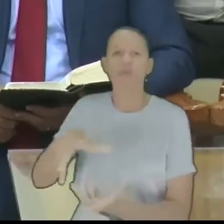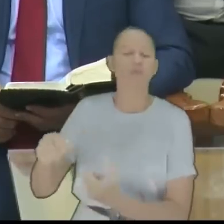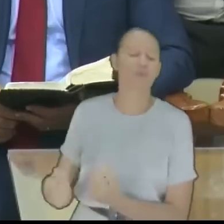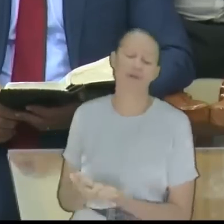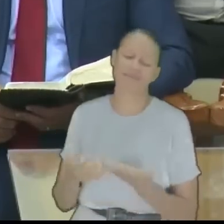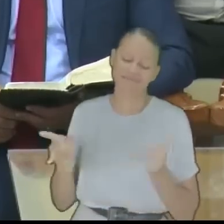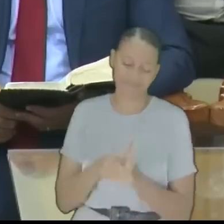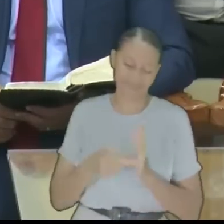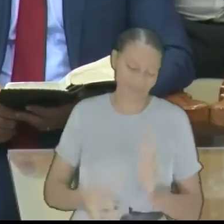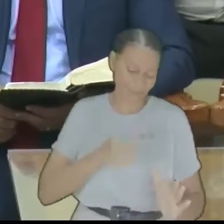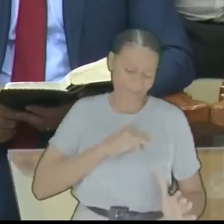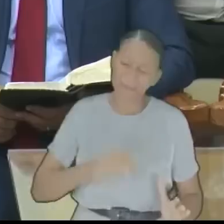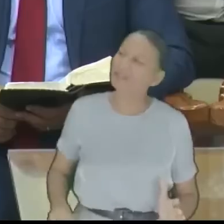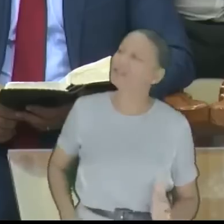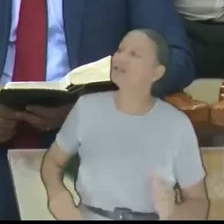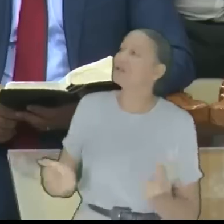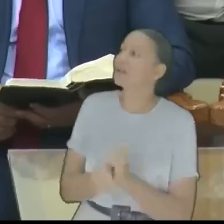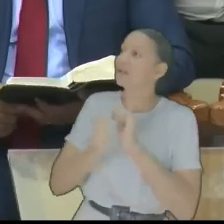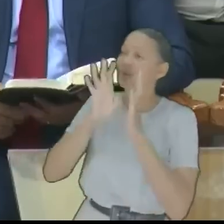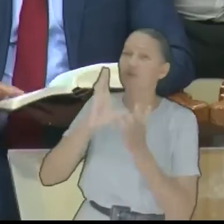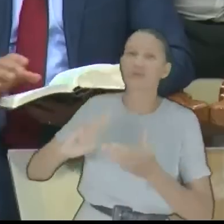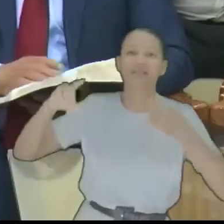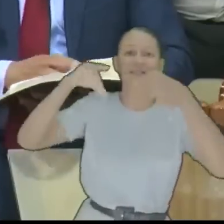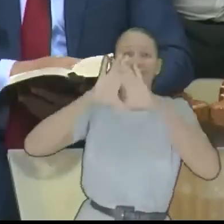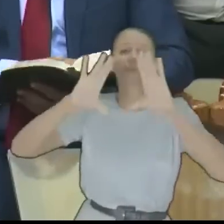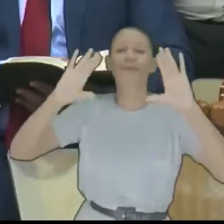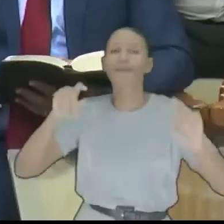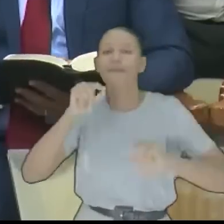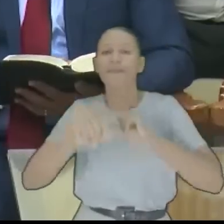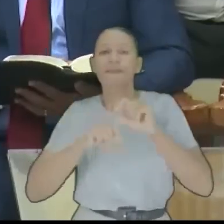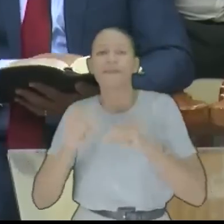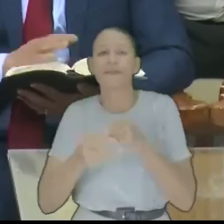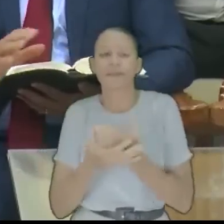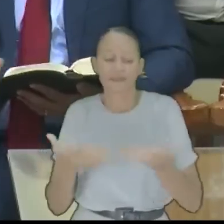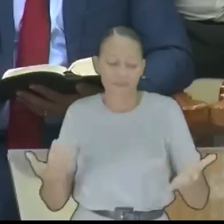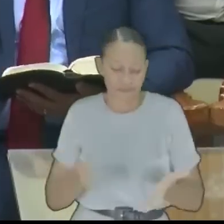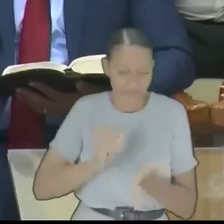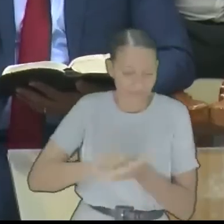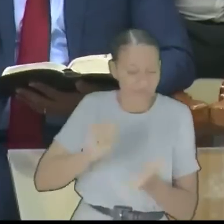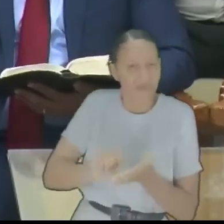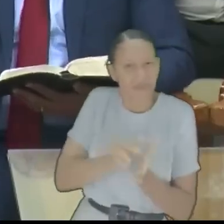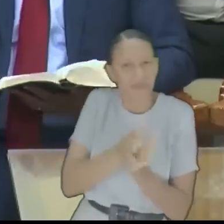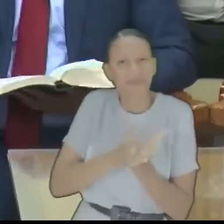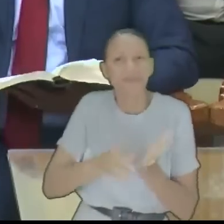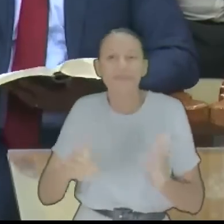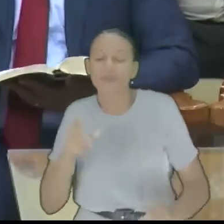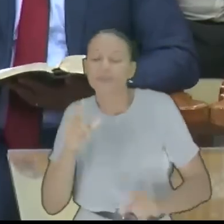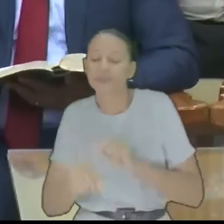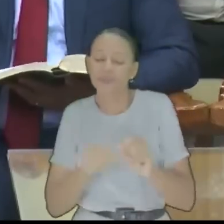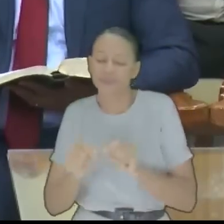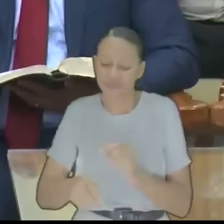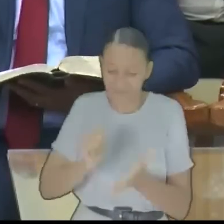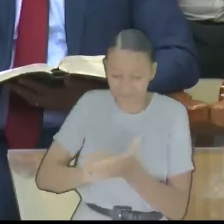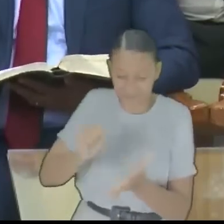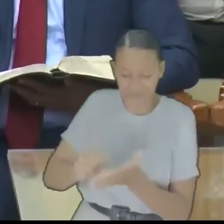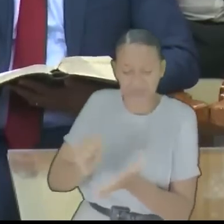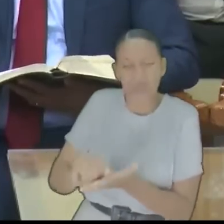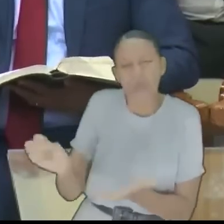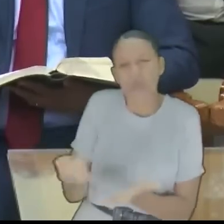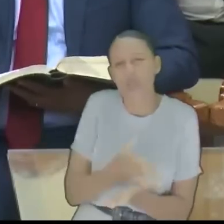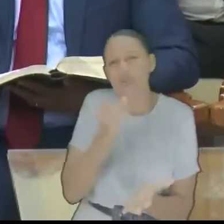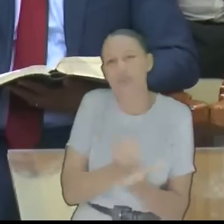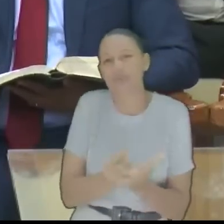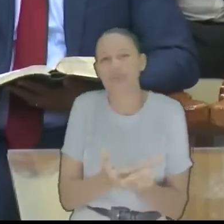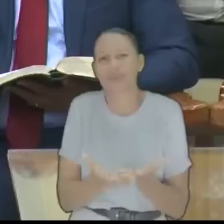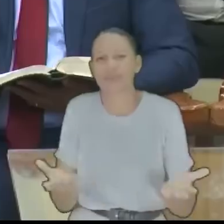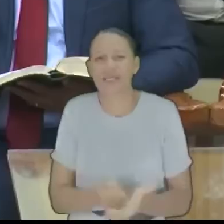à terra. Glória a Deus nas alturas. O que foi que está escrito na Bíblia? O que é que está escrito no Novo